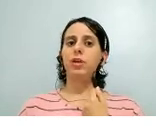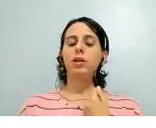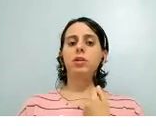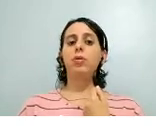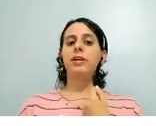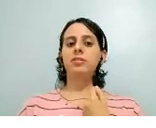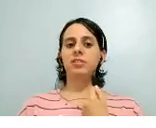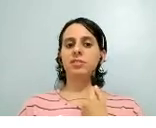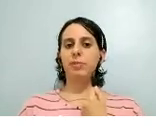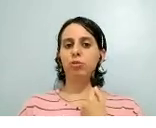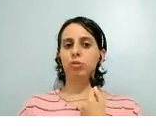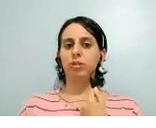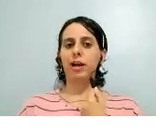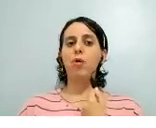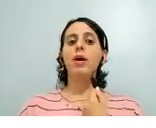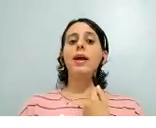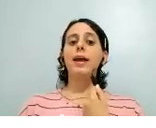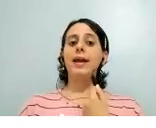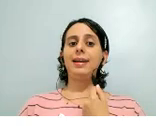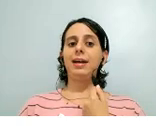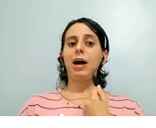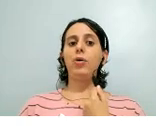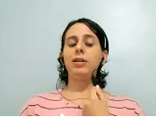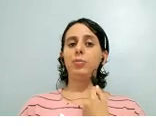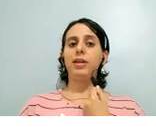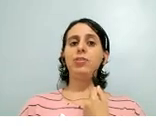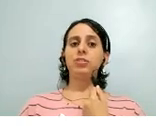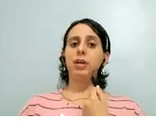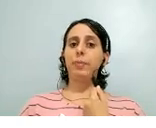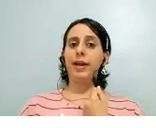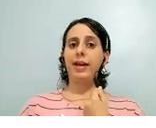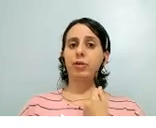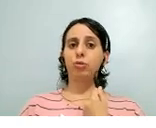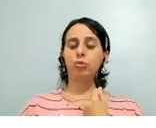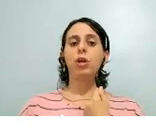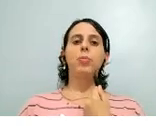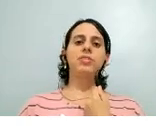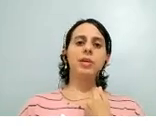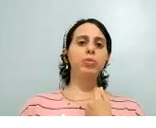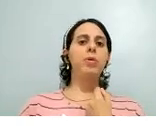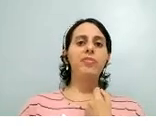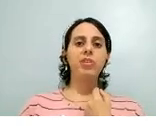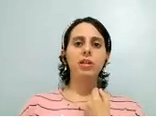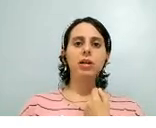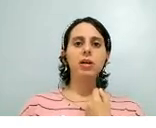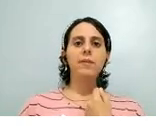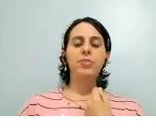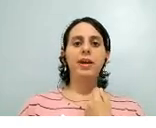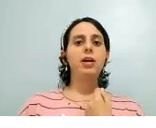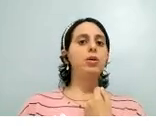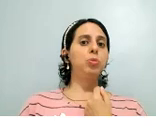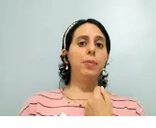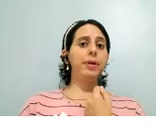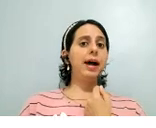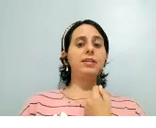tempo. Então, esse distanciamento social é legal em ambientes abertos. Por exemplo, numa fila,